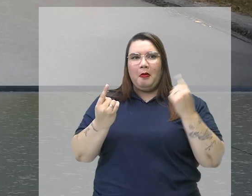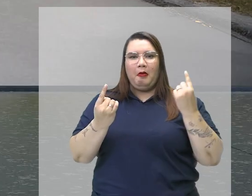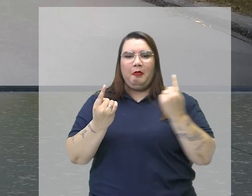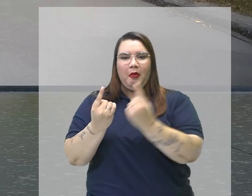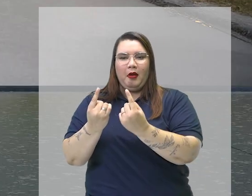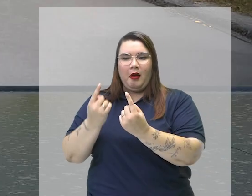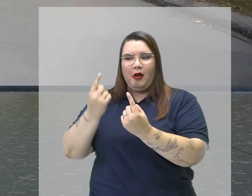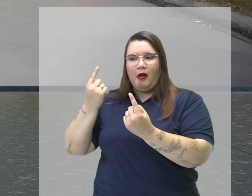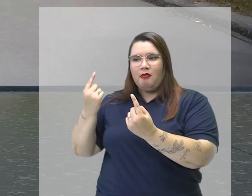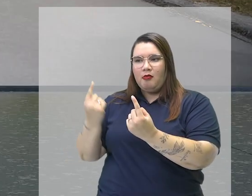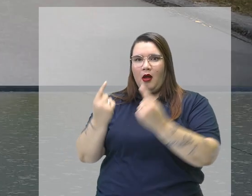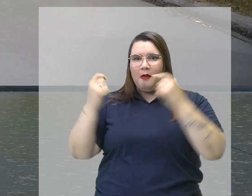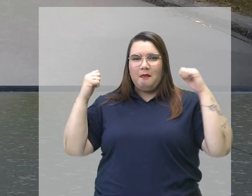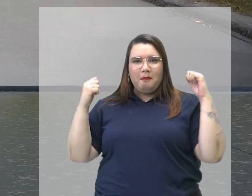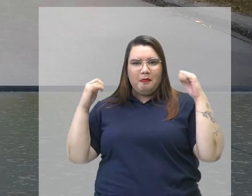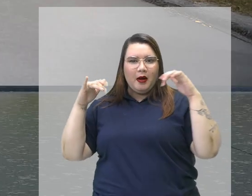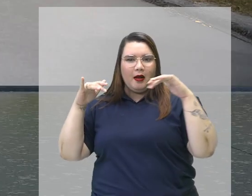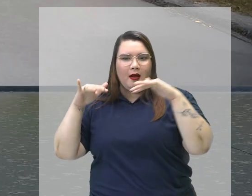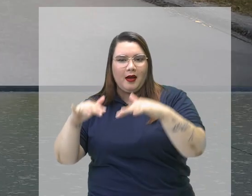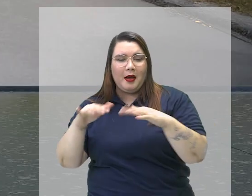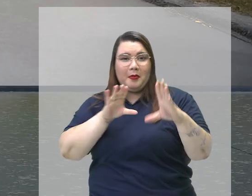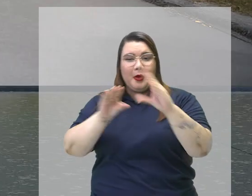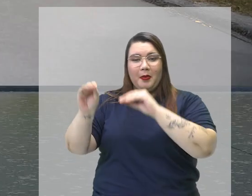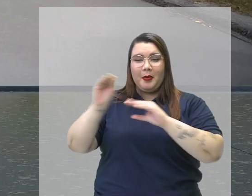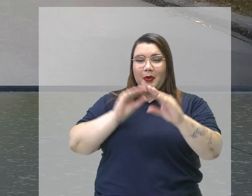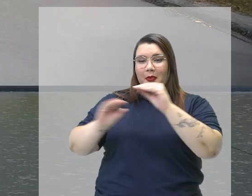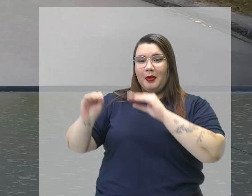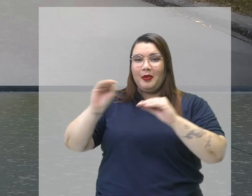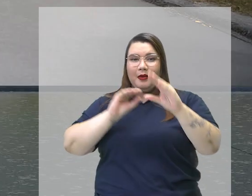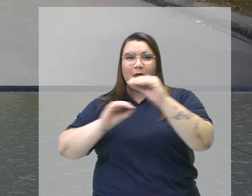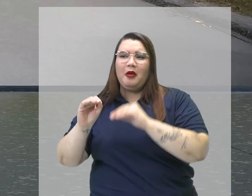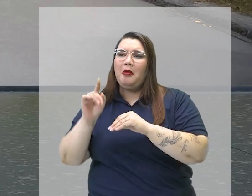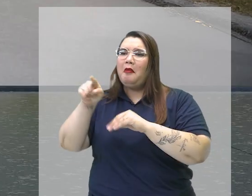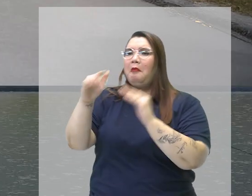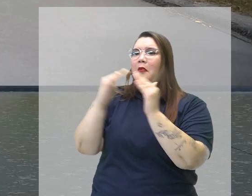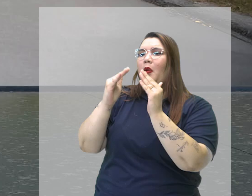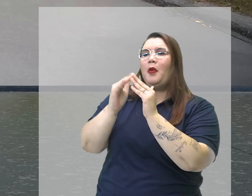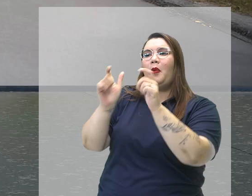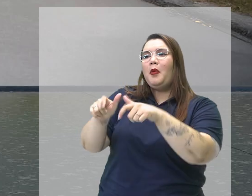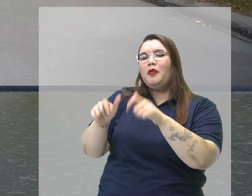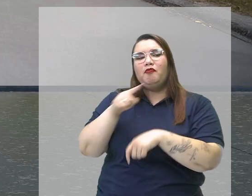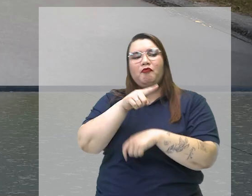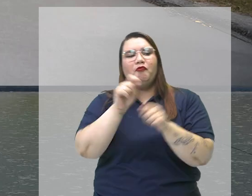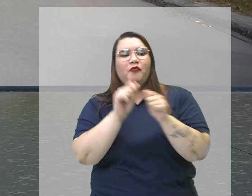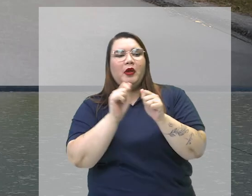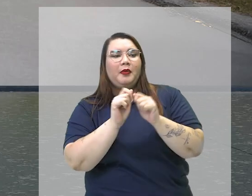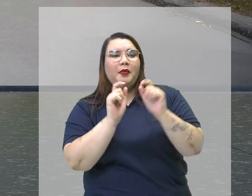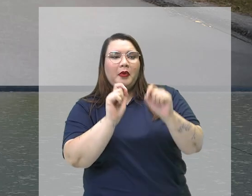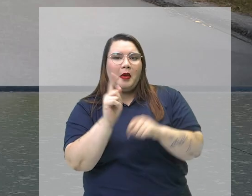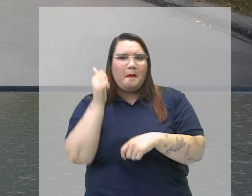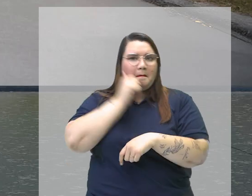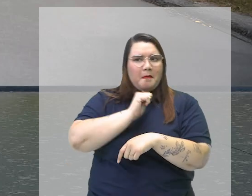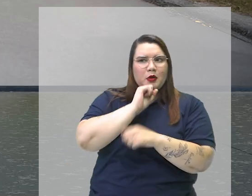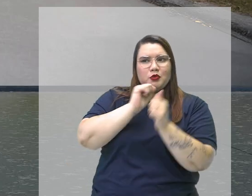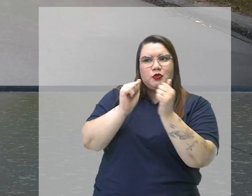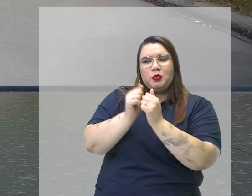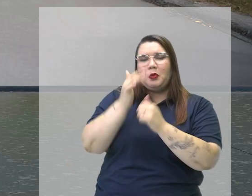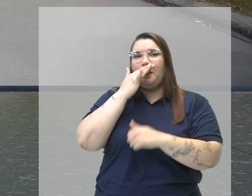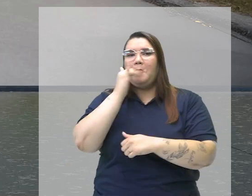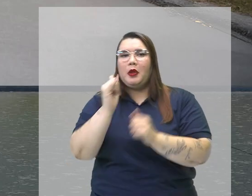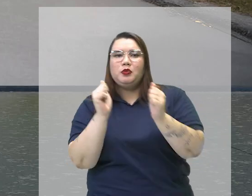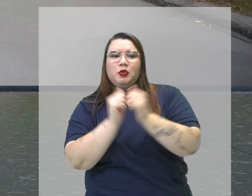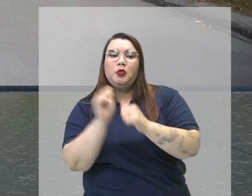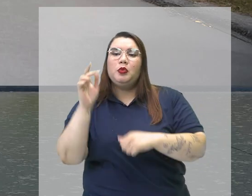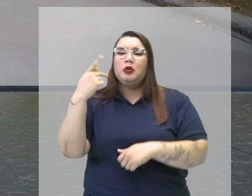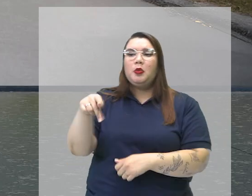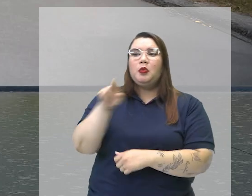a pouco tem um monte de criança que vão começar a conversar, perguntar onde mora, o que faz, né, se está com a mãe, se está com